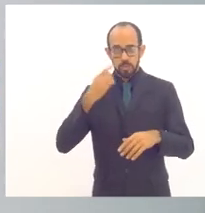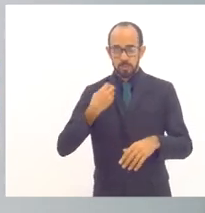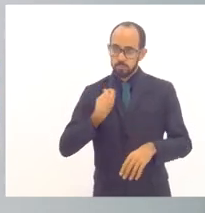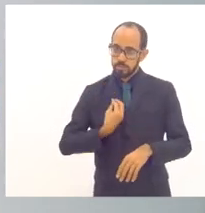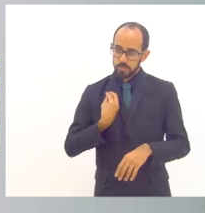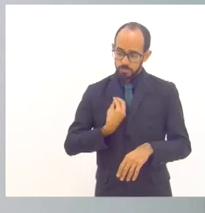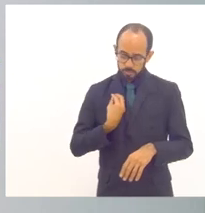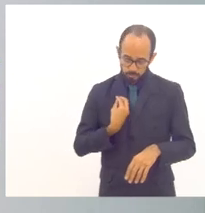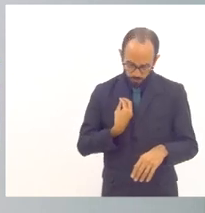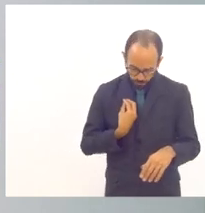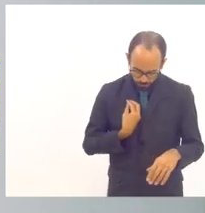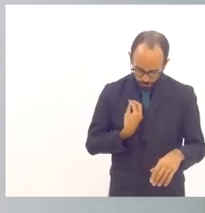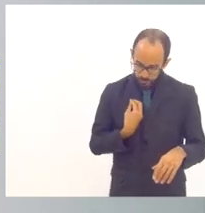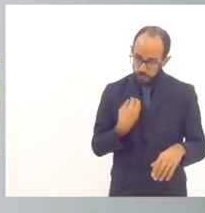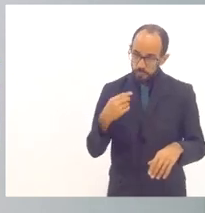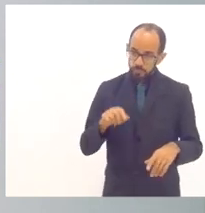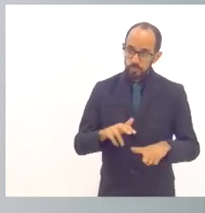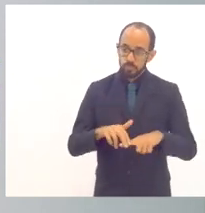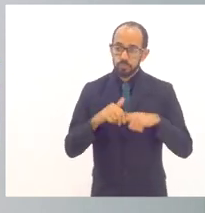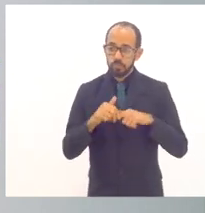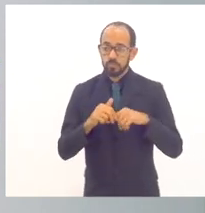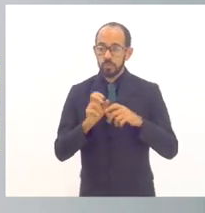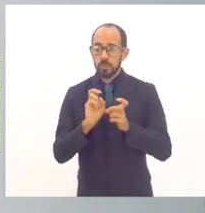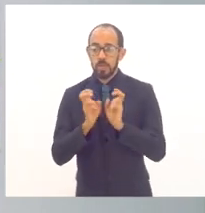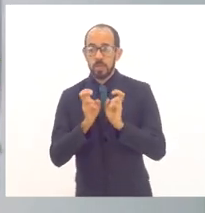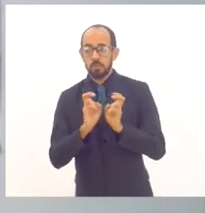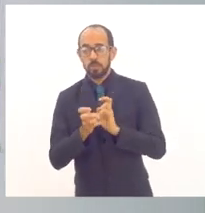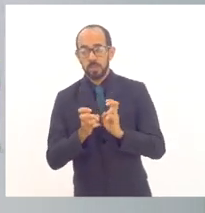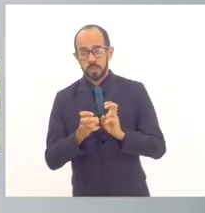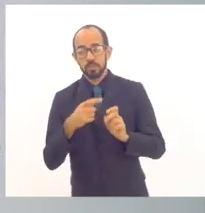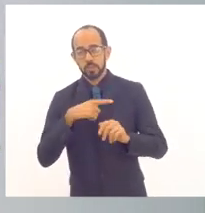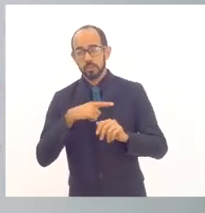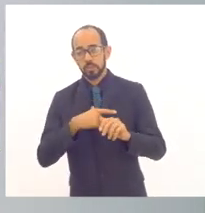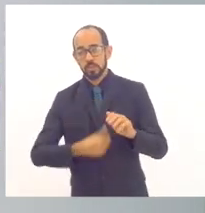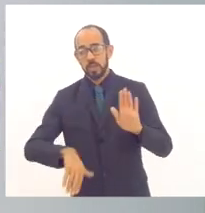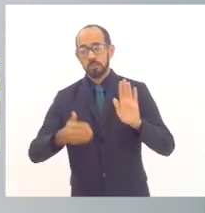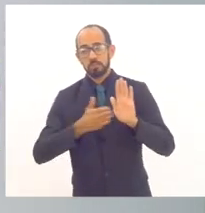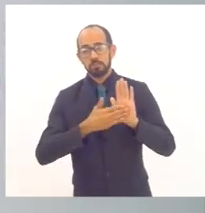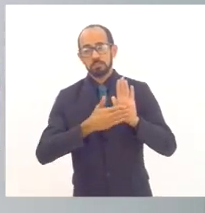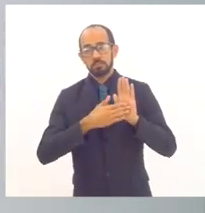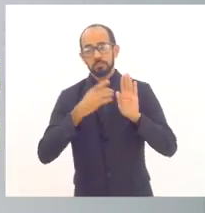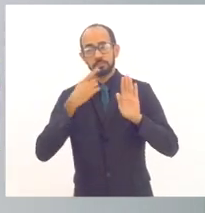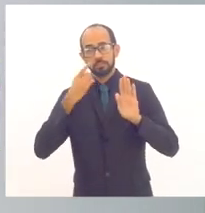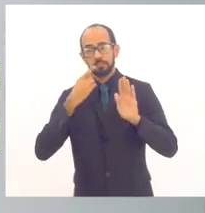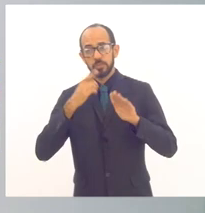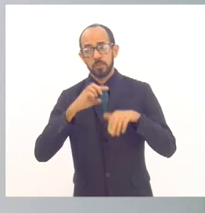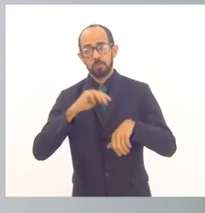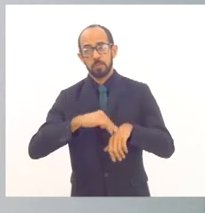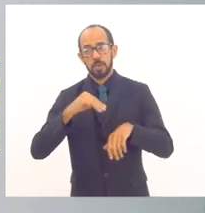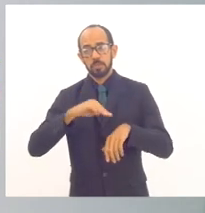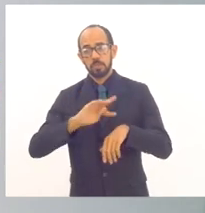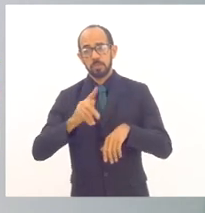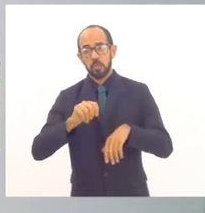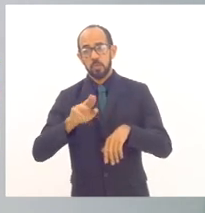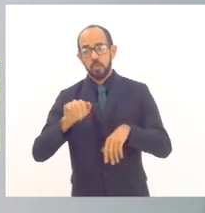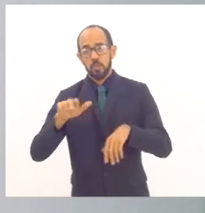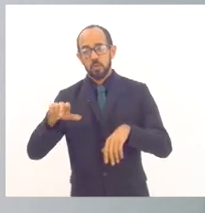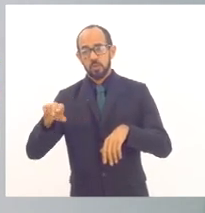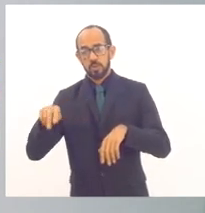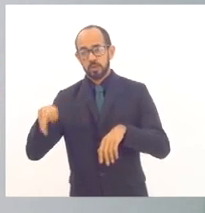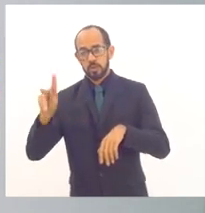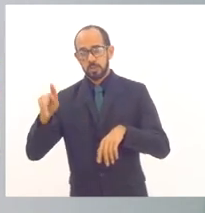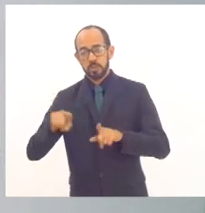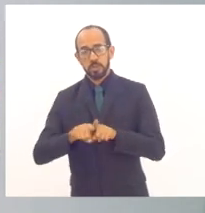Pela Capoeira, nós temos dois pré-candidatos a deputado estadual, que é o mestre Huck e o mestre Robertinho.